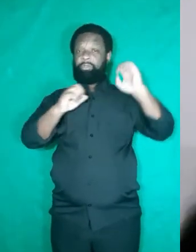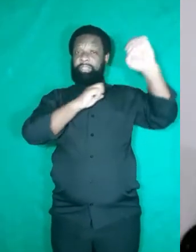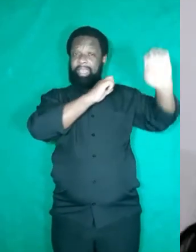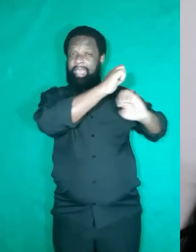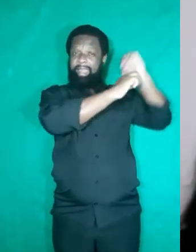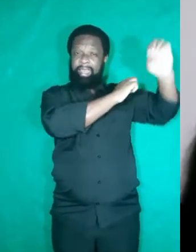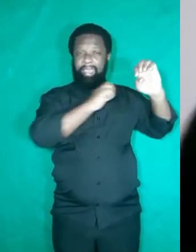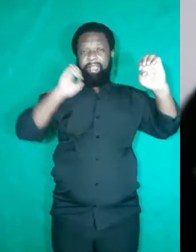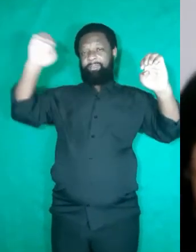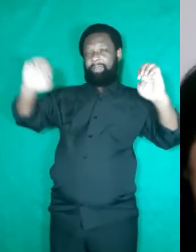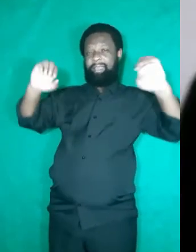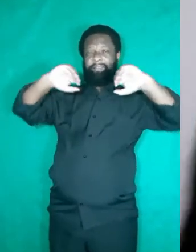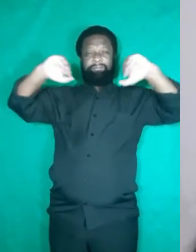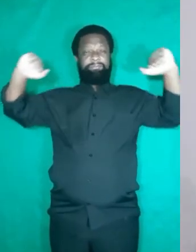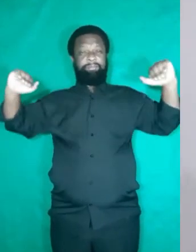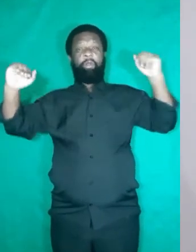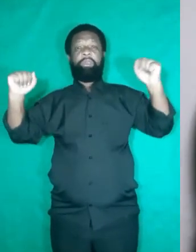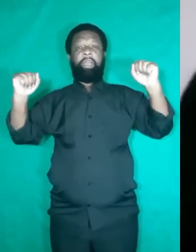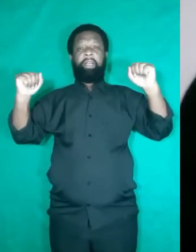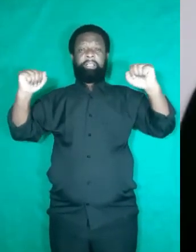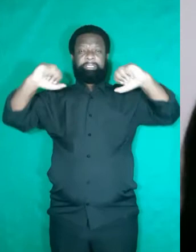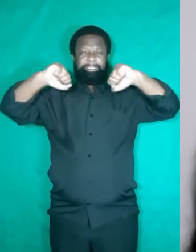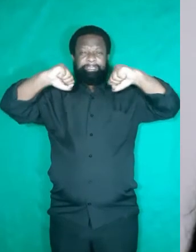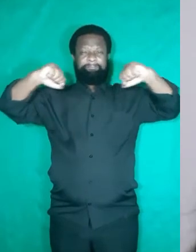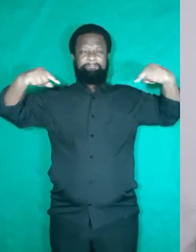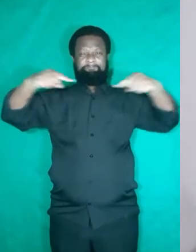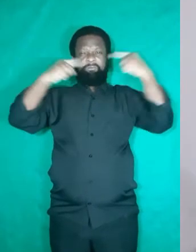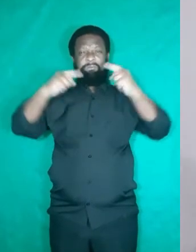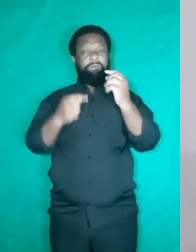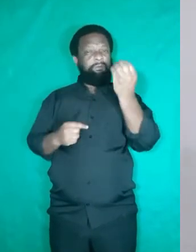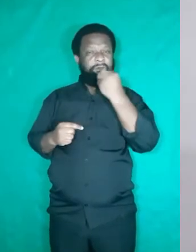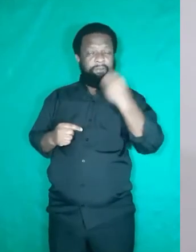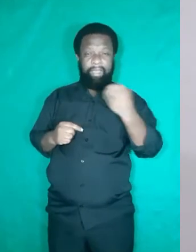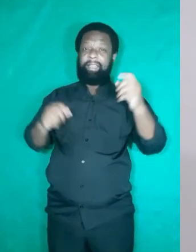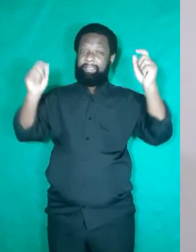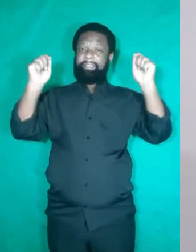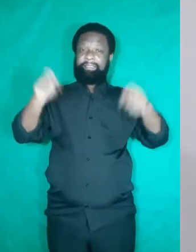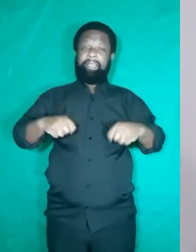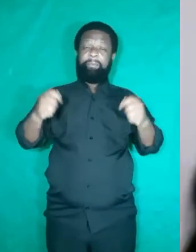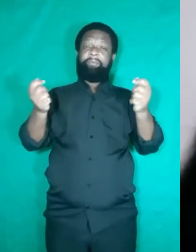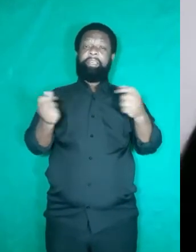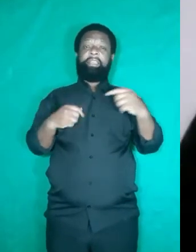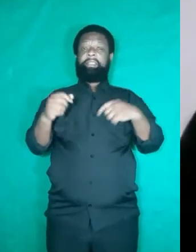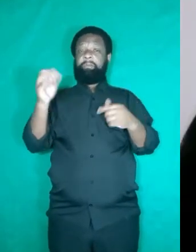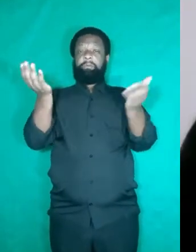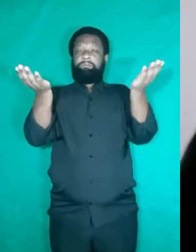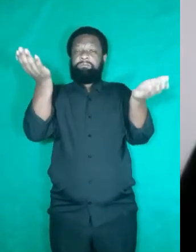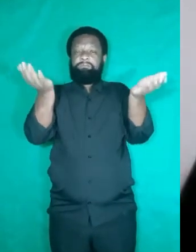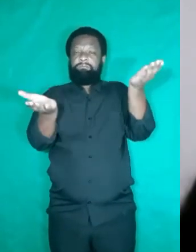é a repulsão entre esses elétrons. E, consequentemente, maior é a estabilidade da molécula.